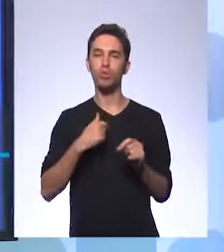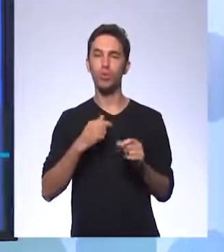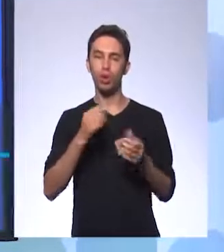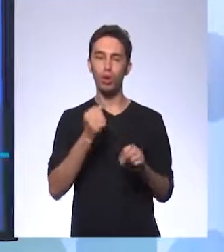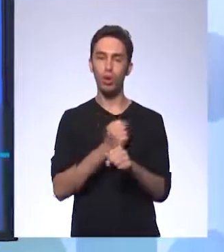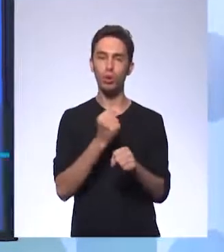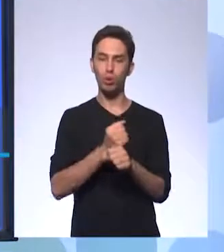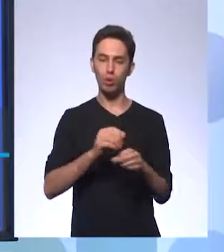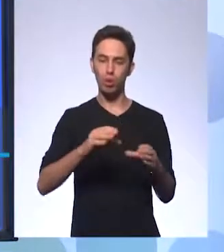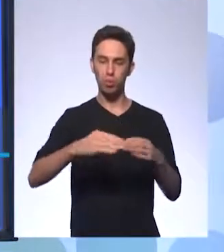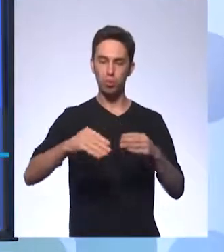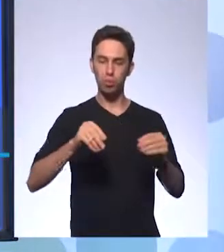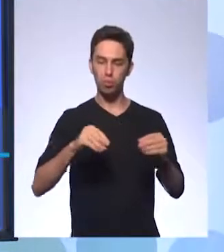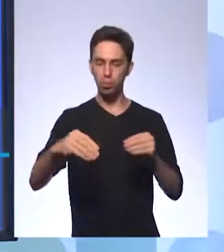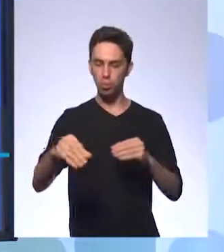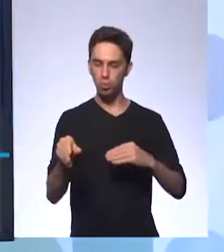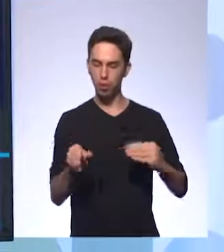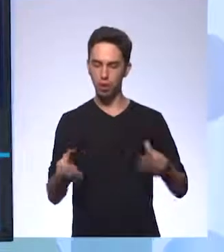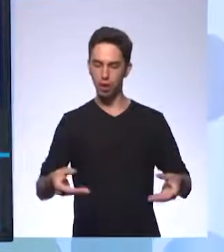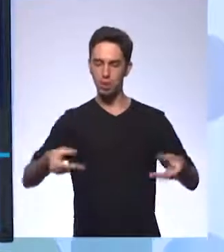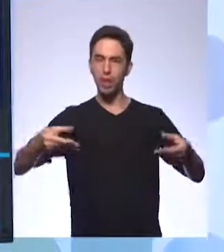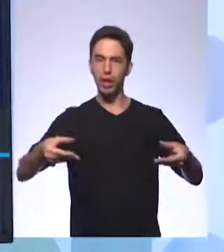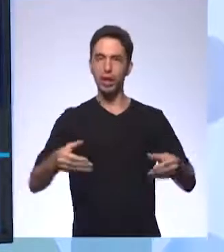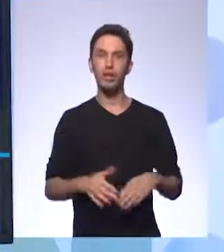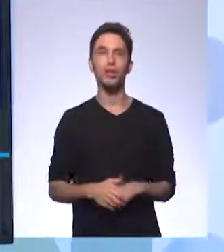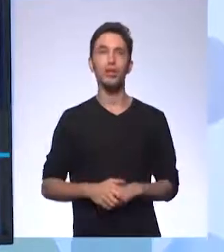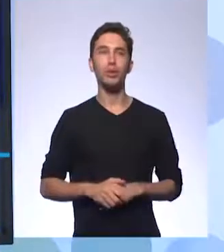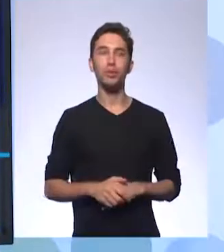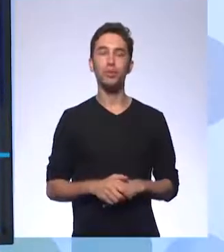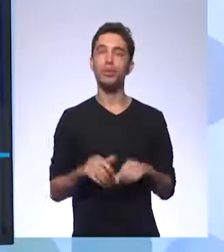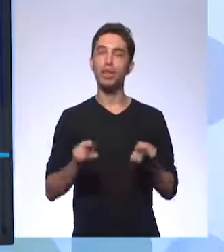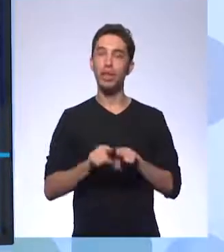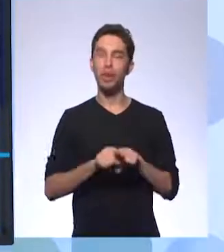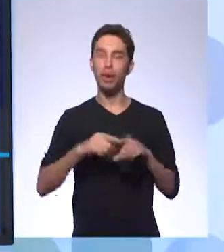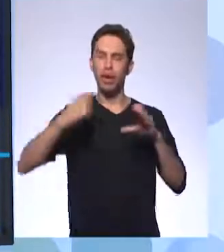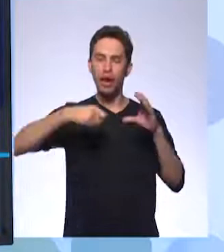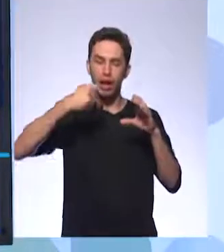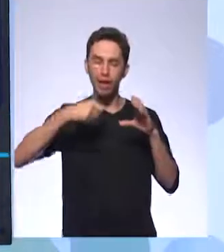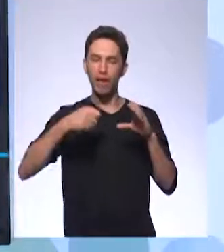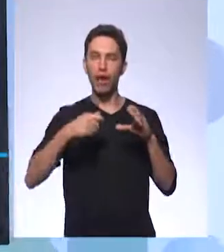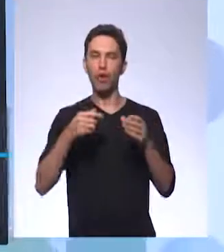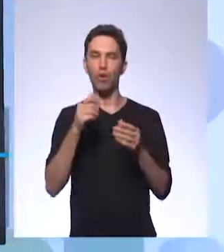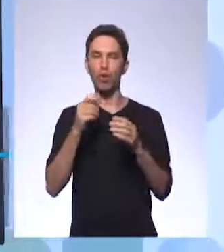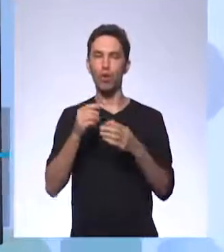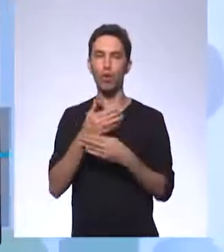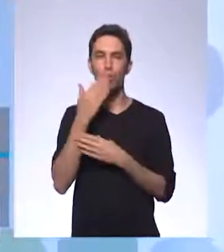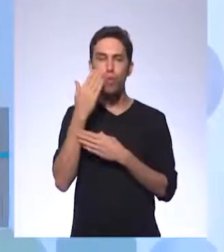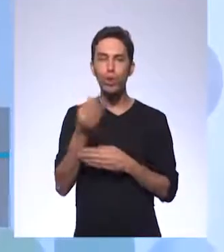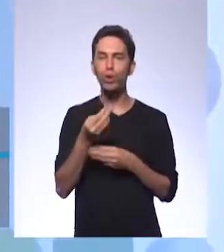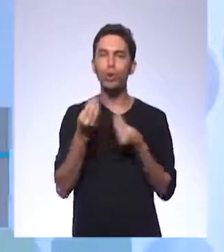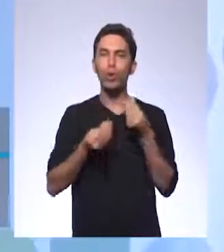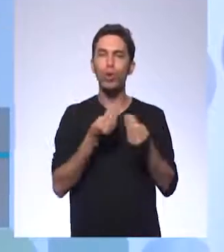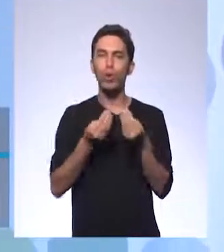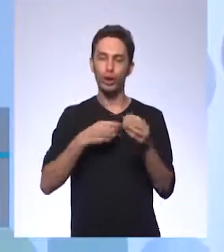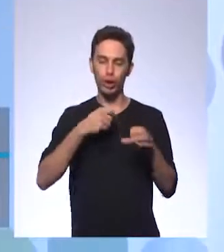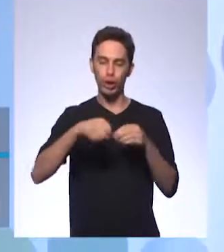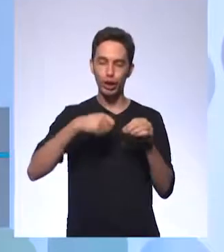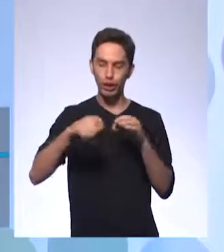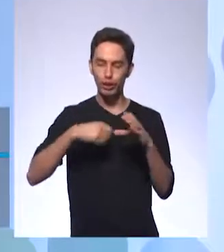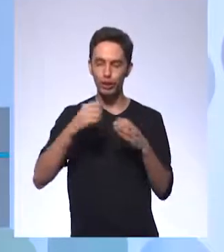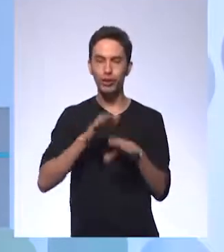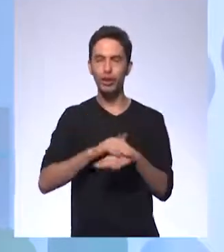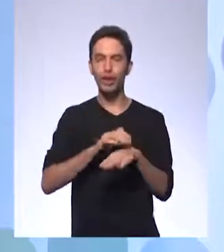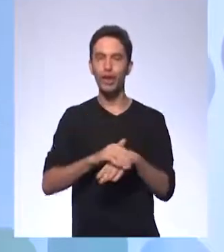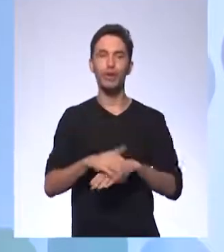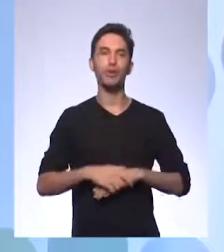A galera tá gostando de fazer maquete e gravar os vídeos mostrando a sua engenharia. Então, na tela,